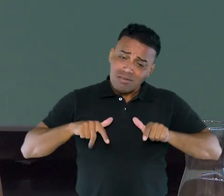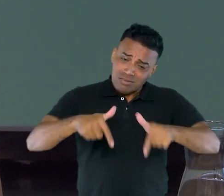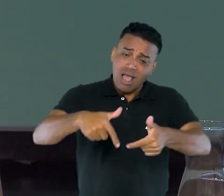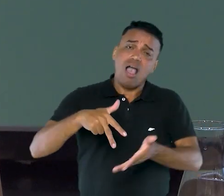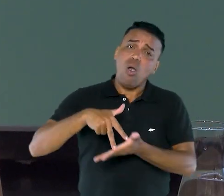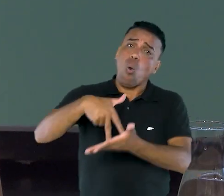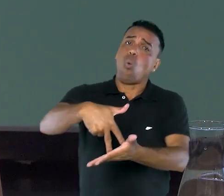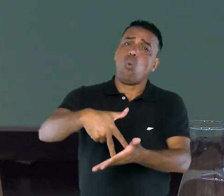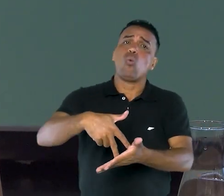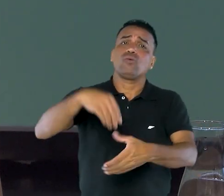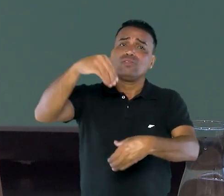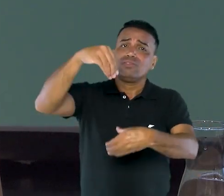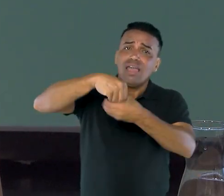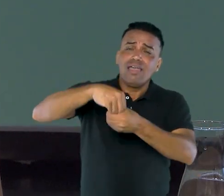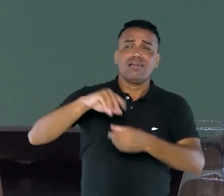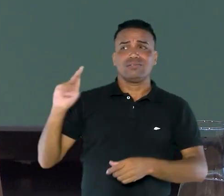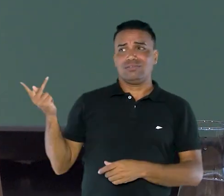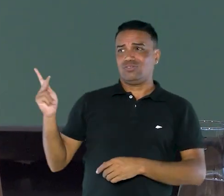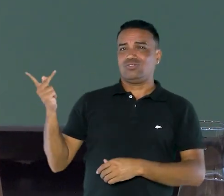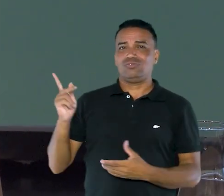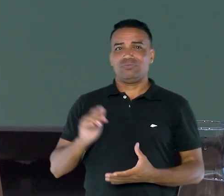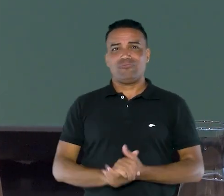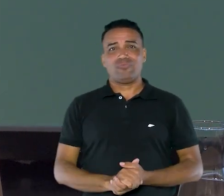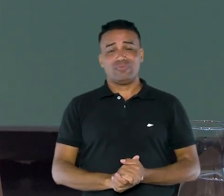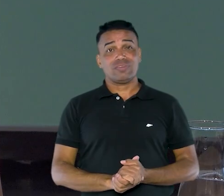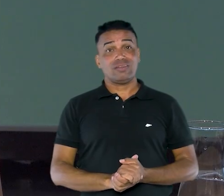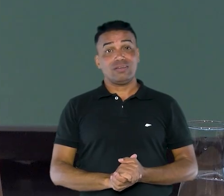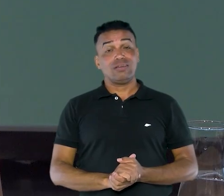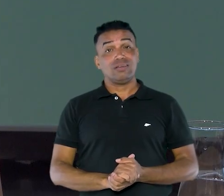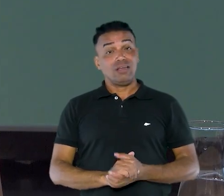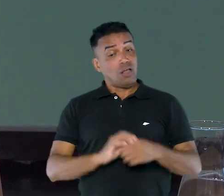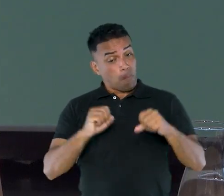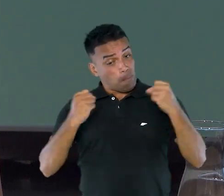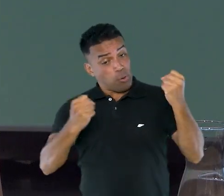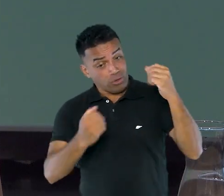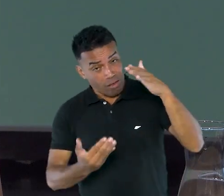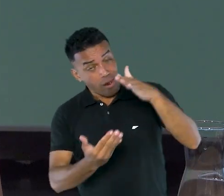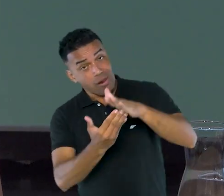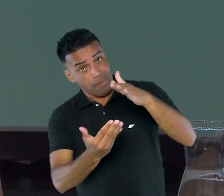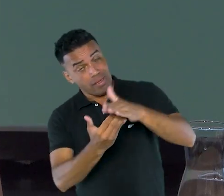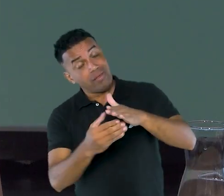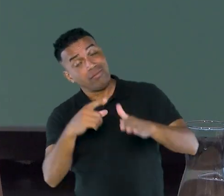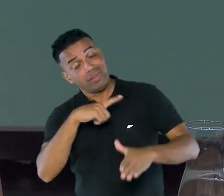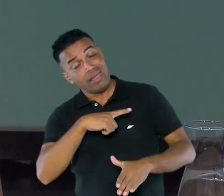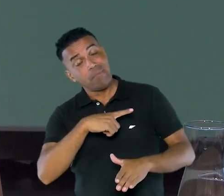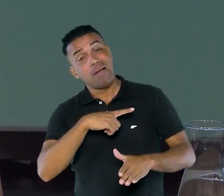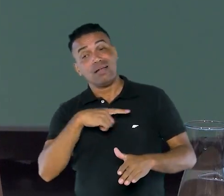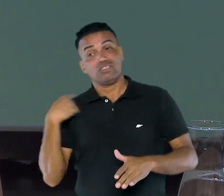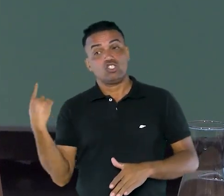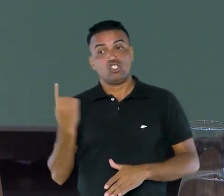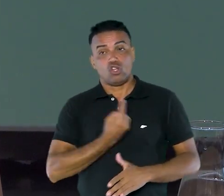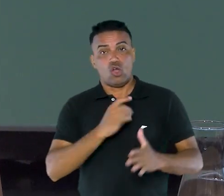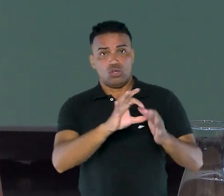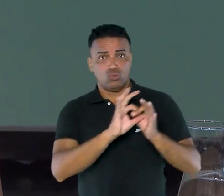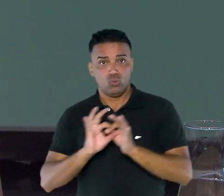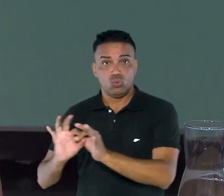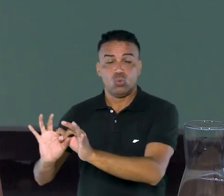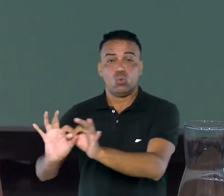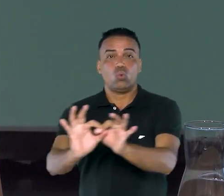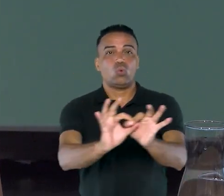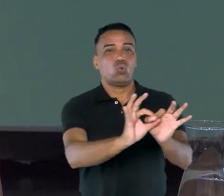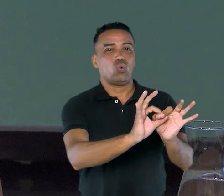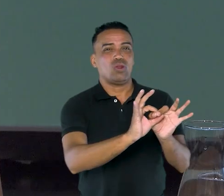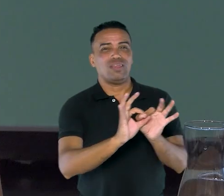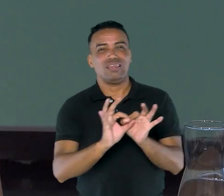também. E com poderes limitados, mesmo assim, a gente, né, unindo e